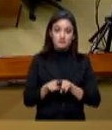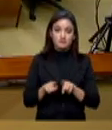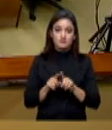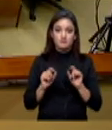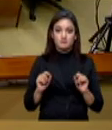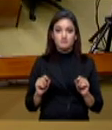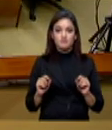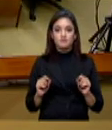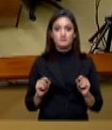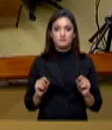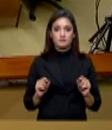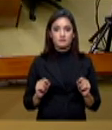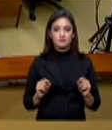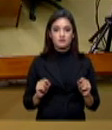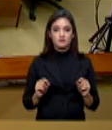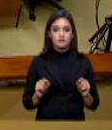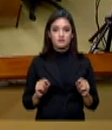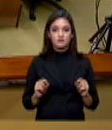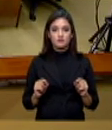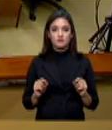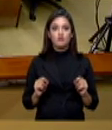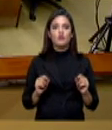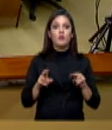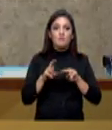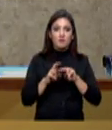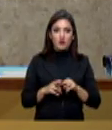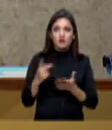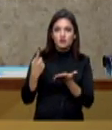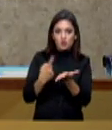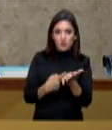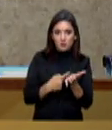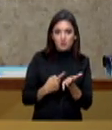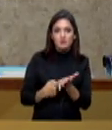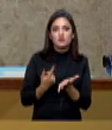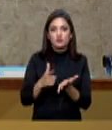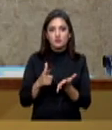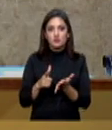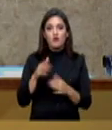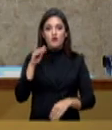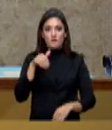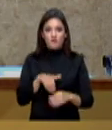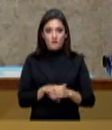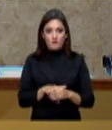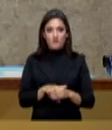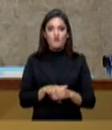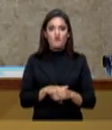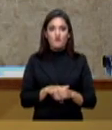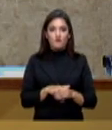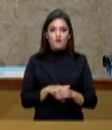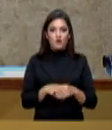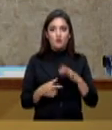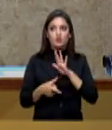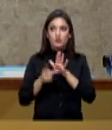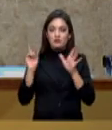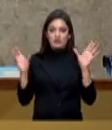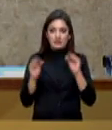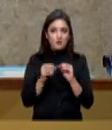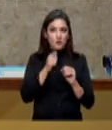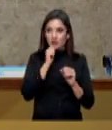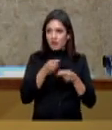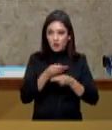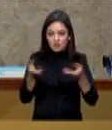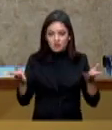porque em razão de tarefas e compromissos concluiu o voto naquela primeira sem poder distribuir